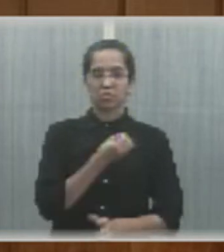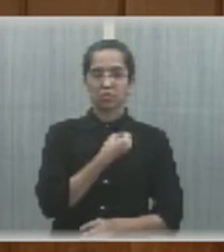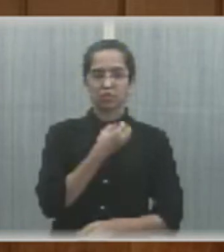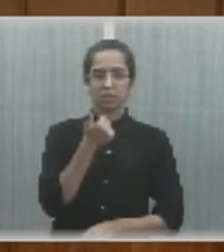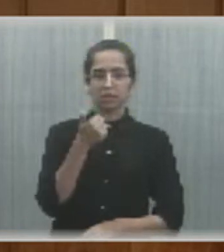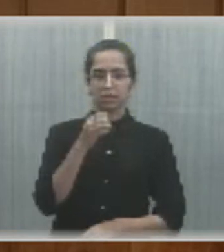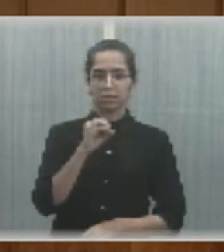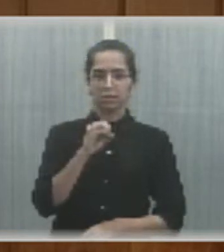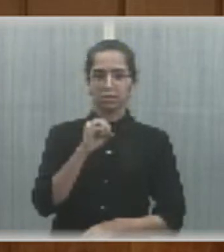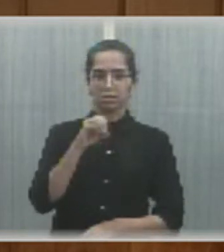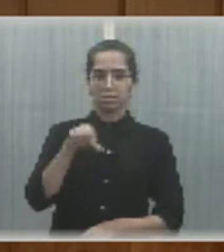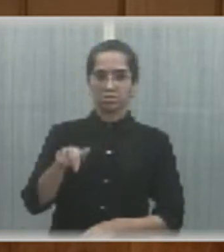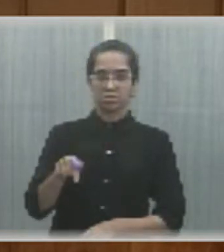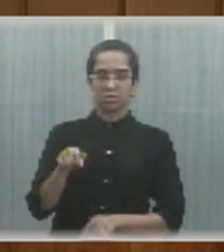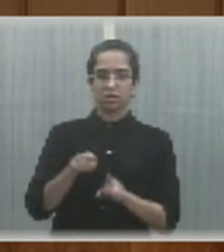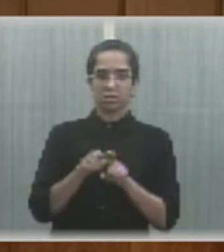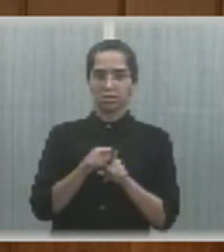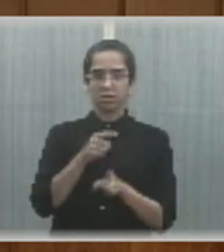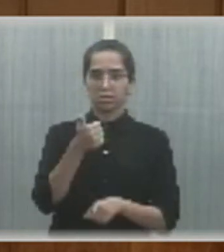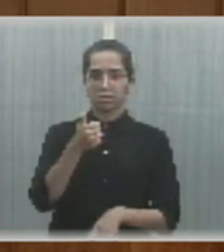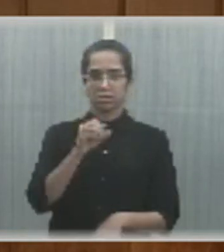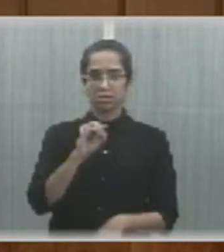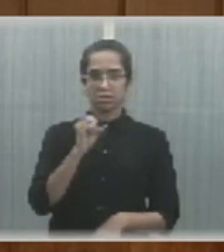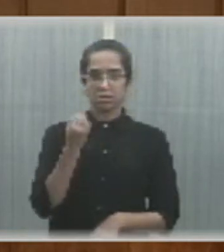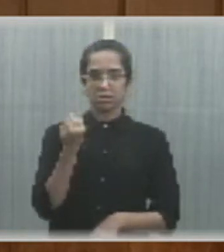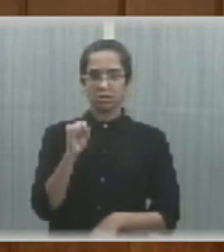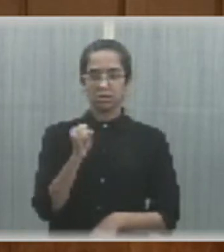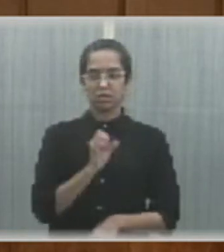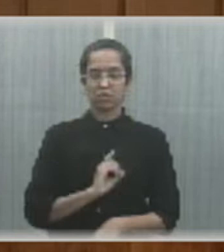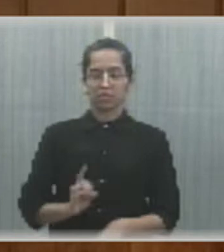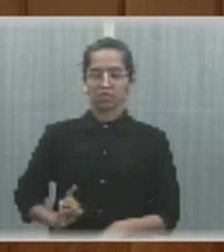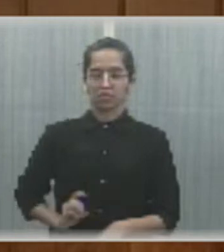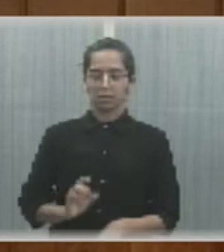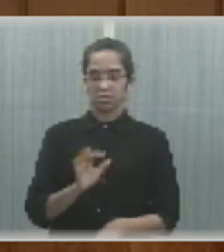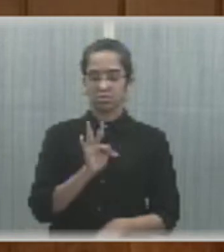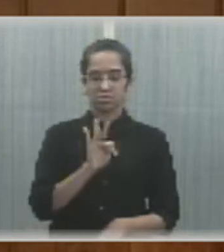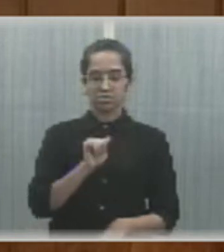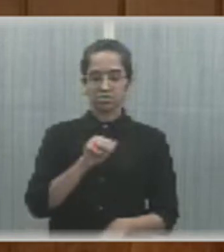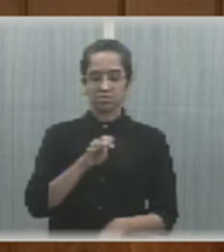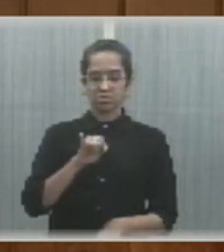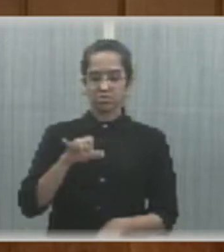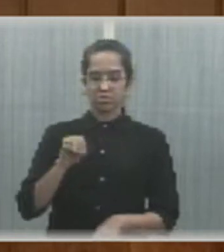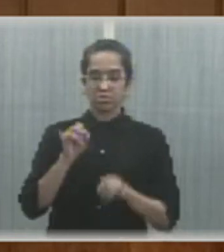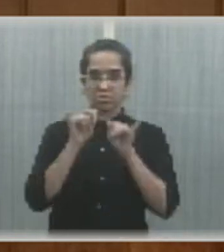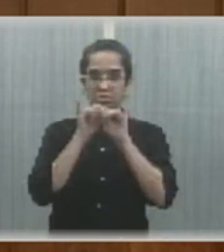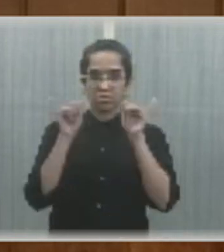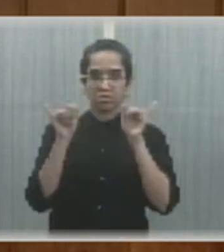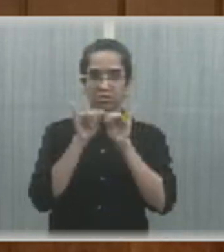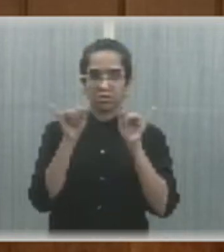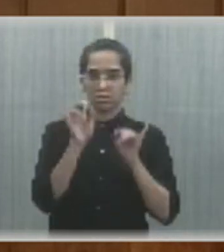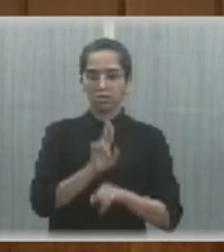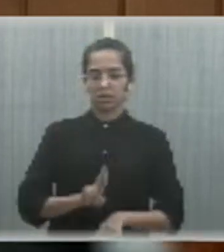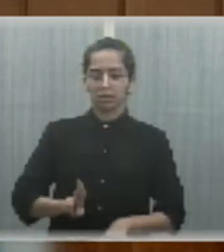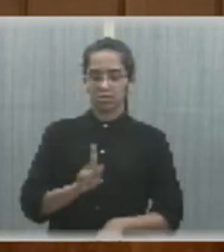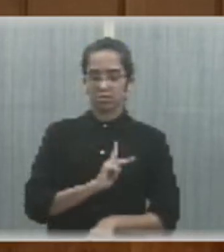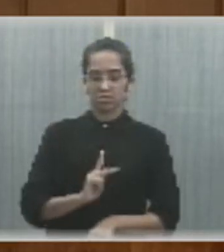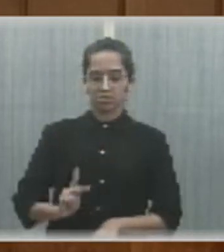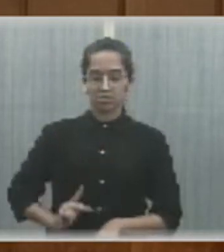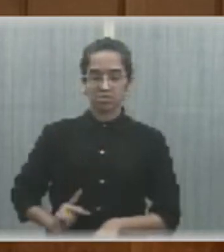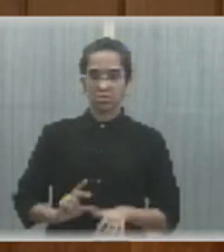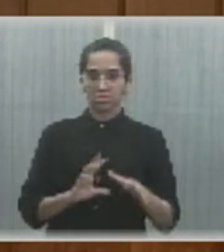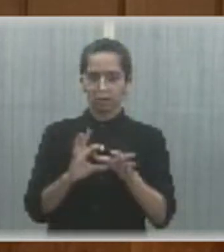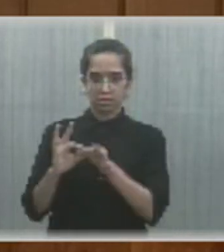107 e 108, de autoria do senhor deputado Fábio Novo, respectivamente, que reconhece de utilidade pública a União Jovem do